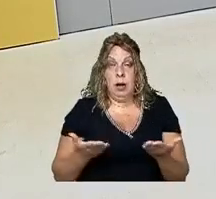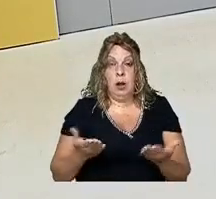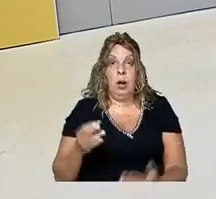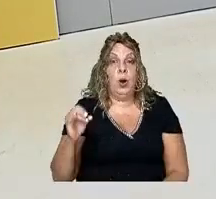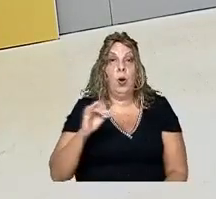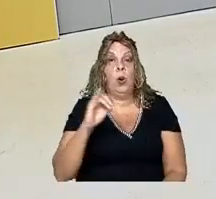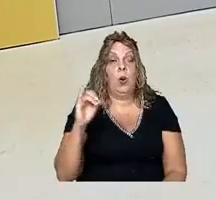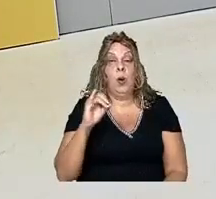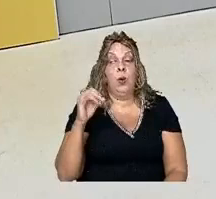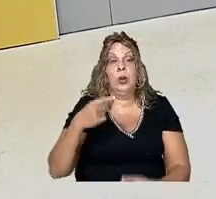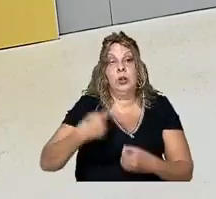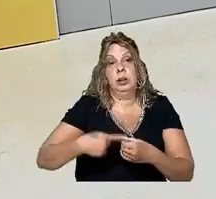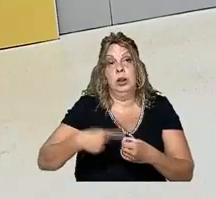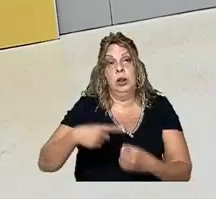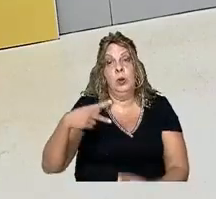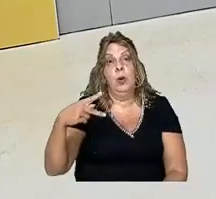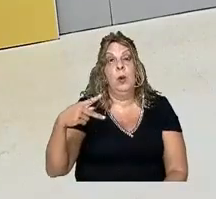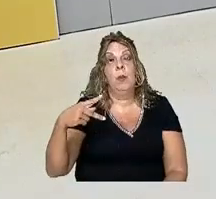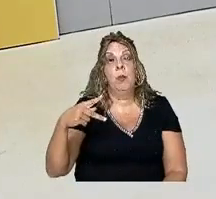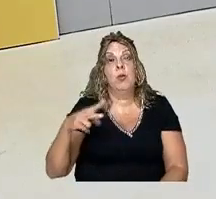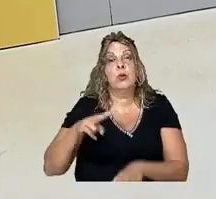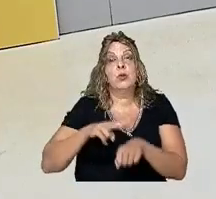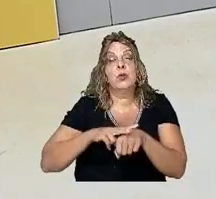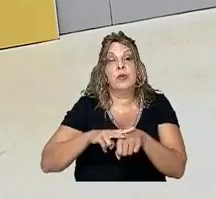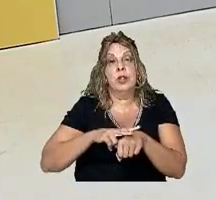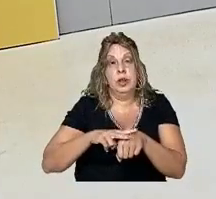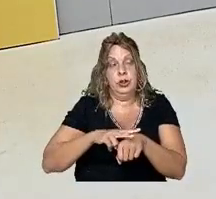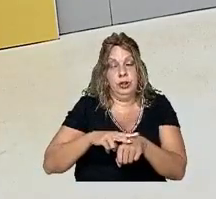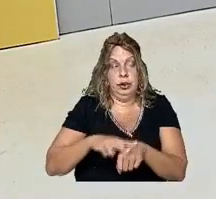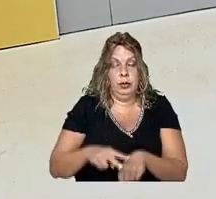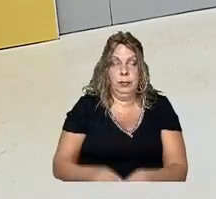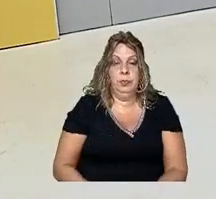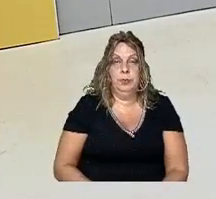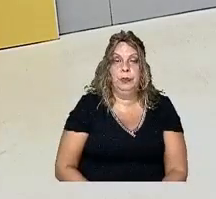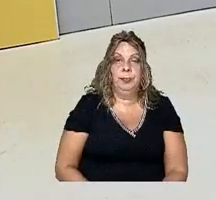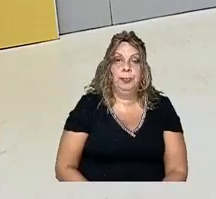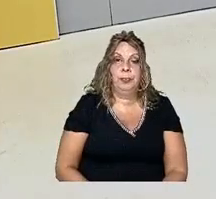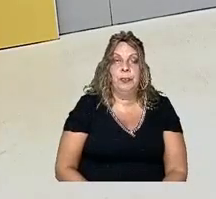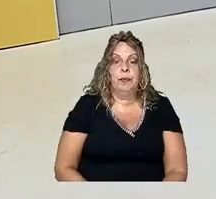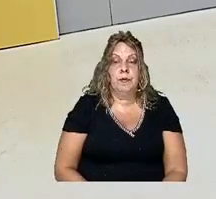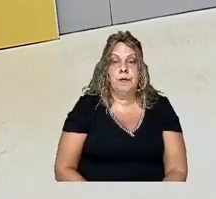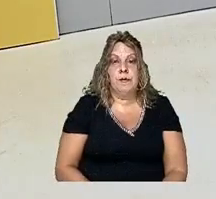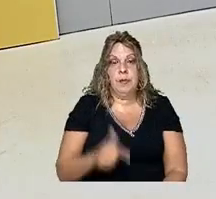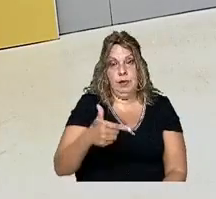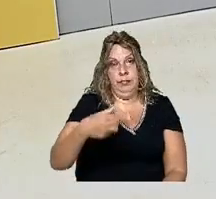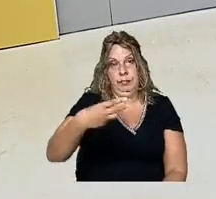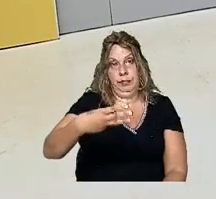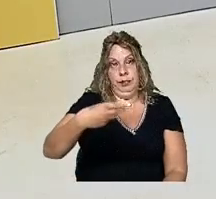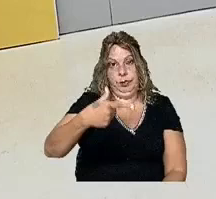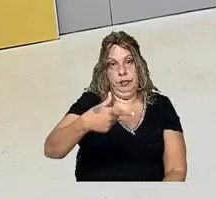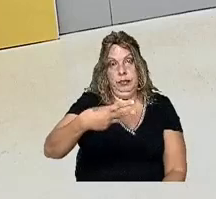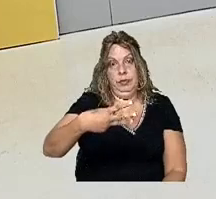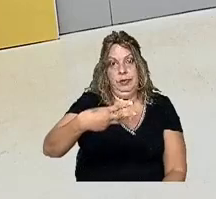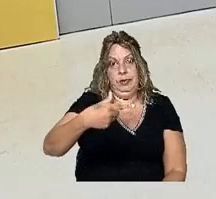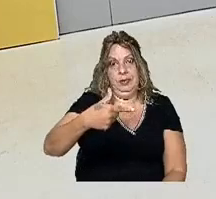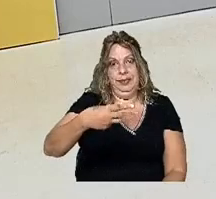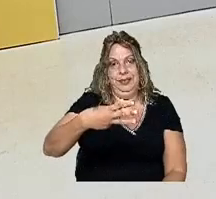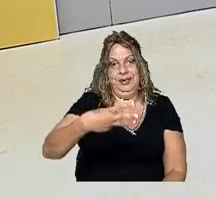também, Cristina, vem pra mim, Buquim, 23, 23,